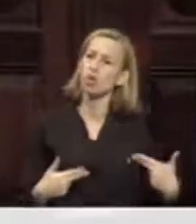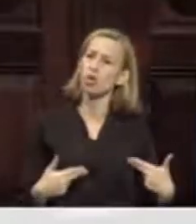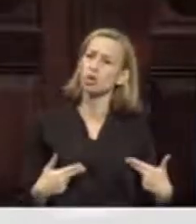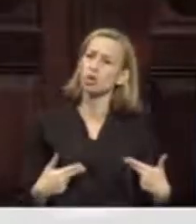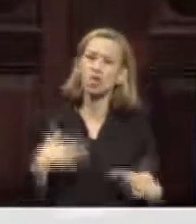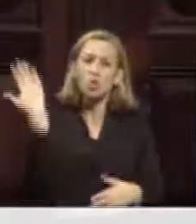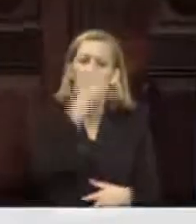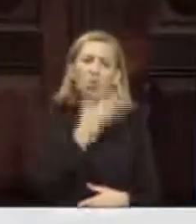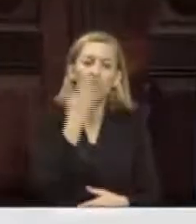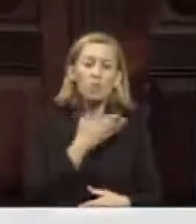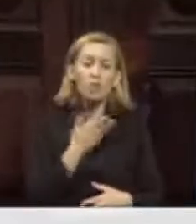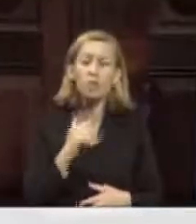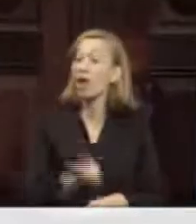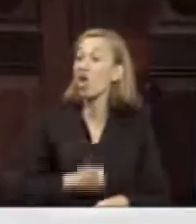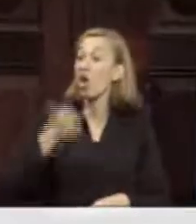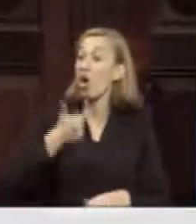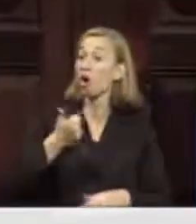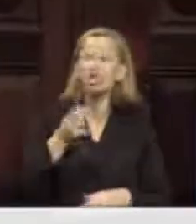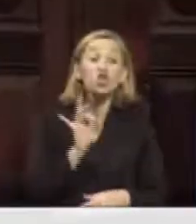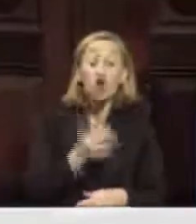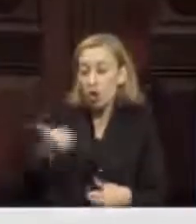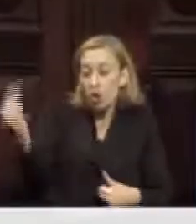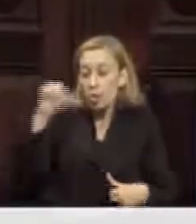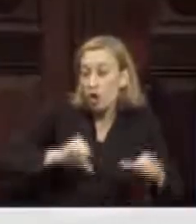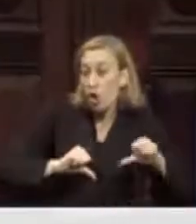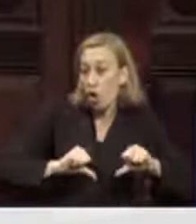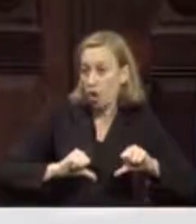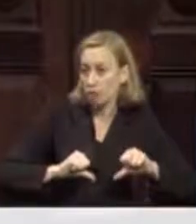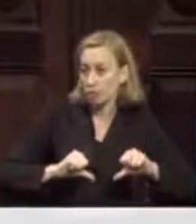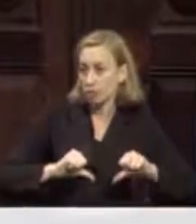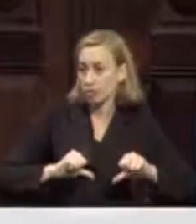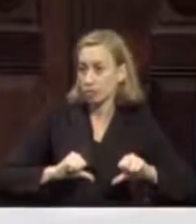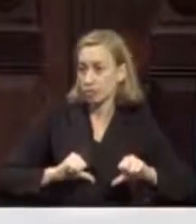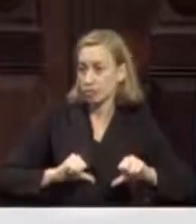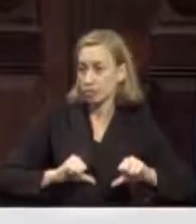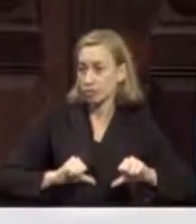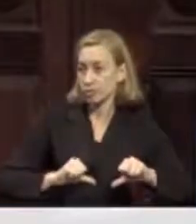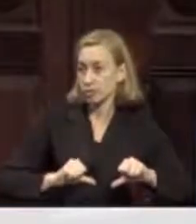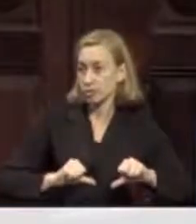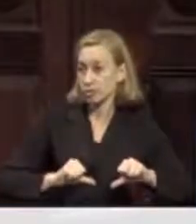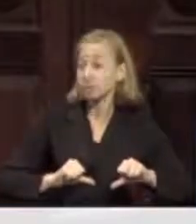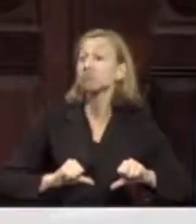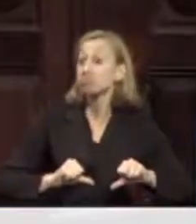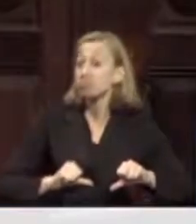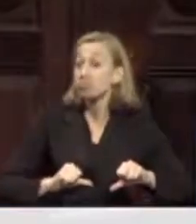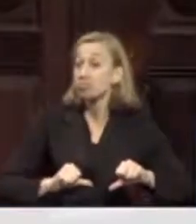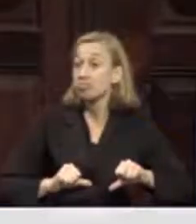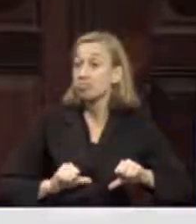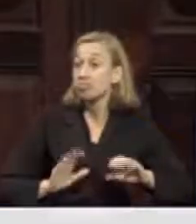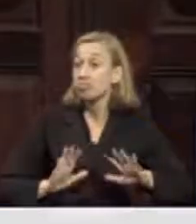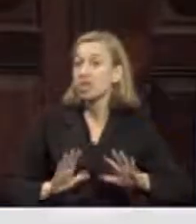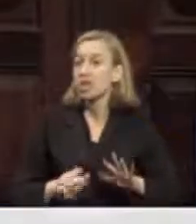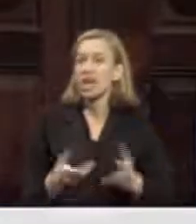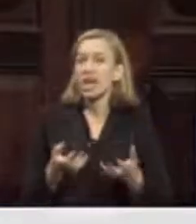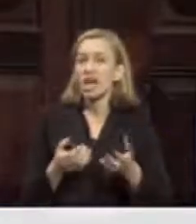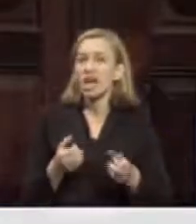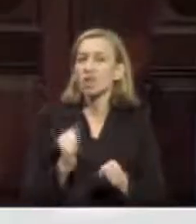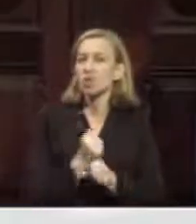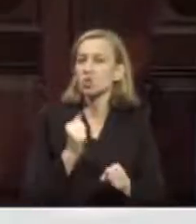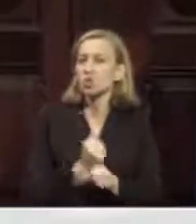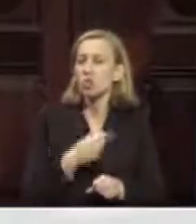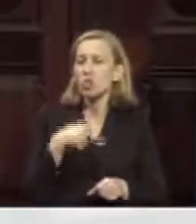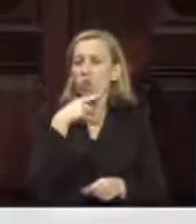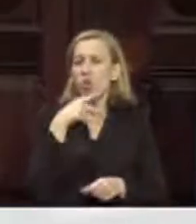que no fundo termina por se constituir num verdadeiro gueto político partidário, no